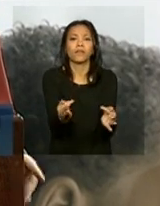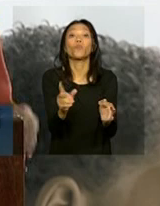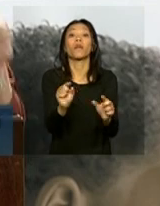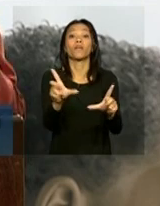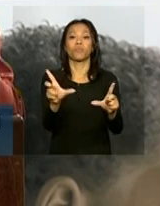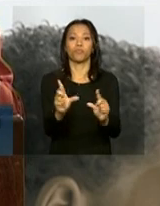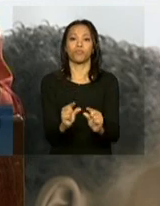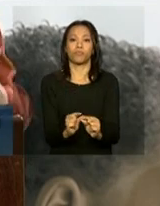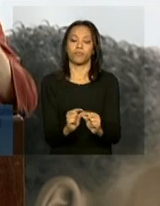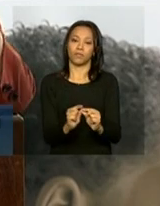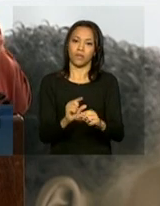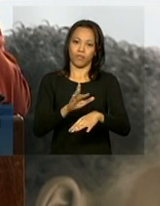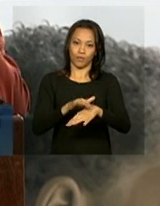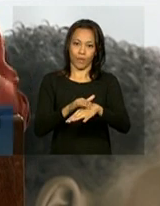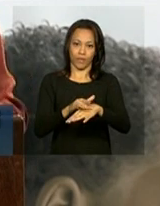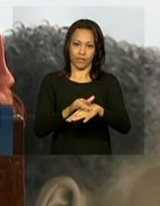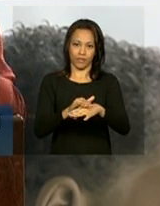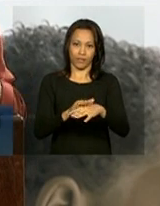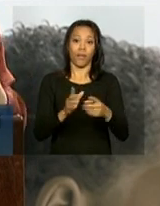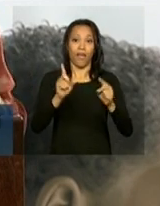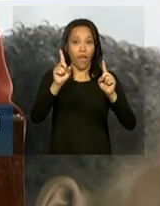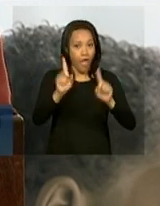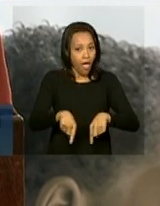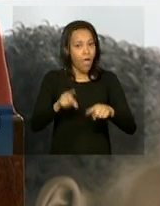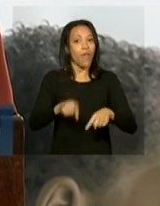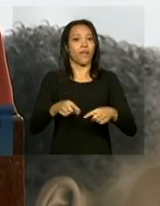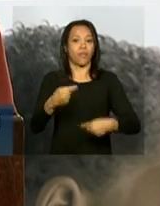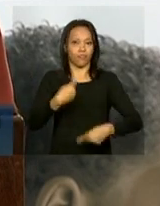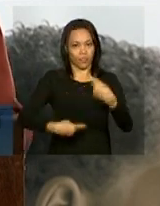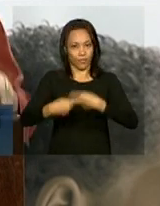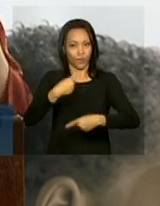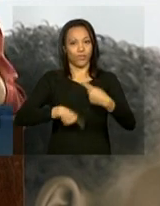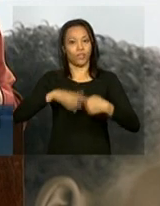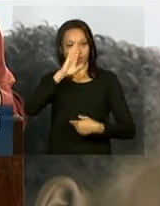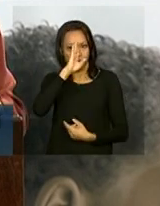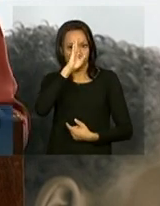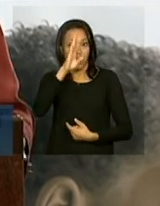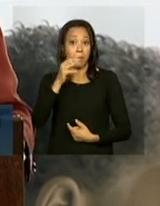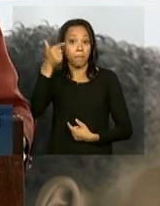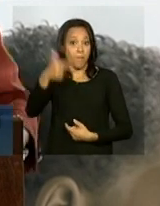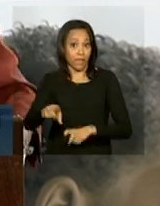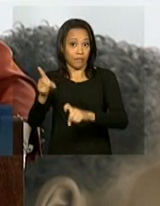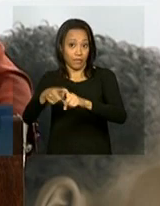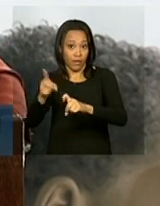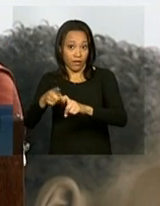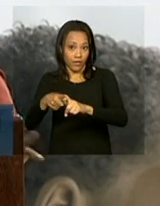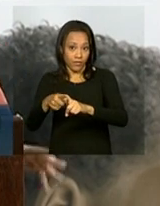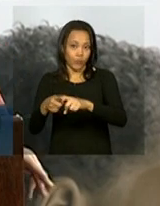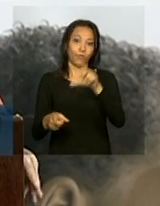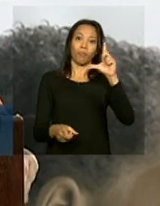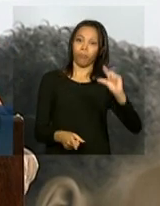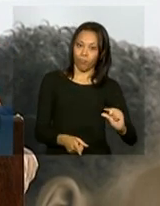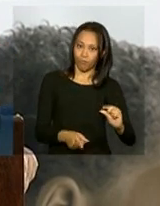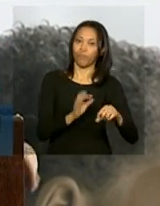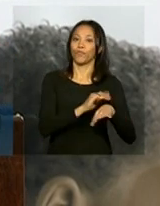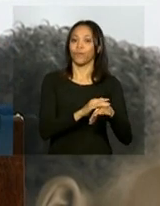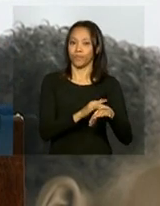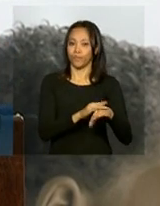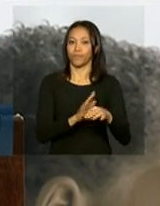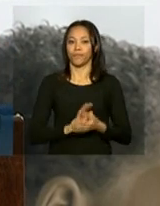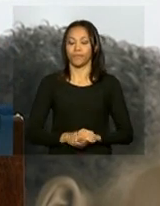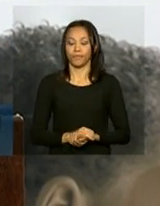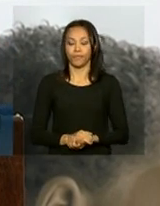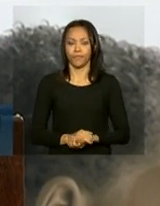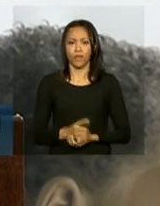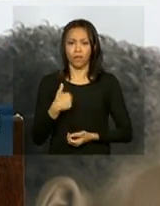doença. E é essa a equação política fundamental. Mais médicos, menos doença.